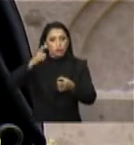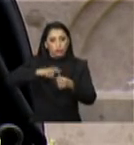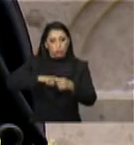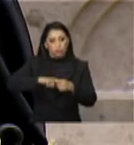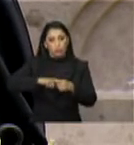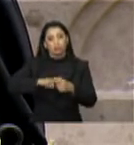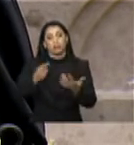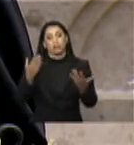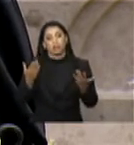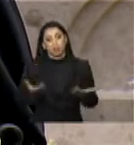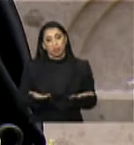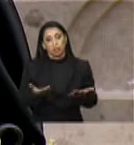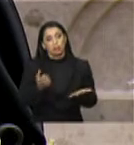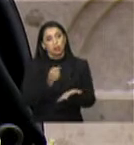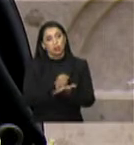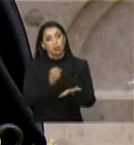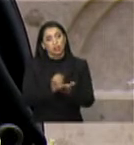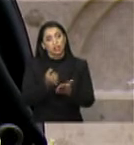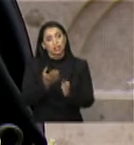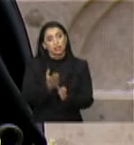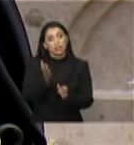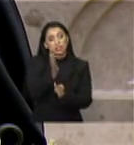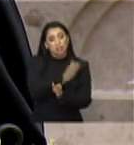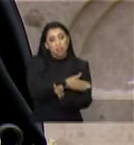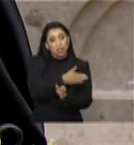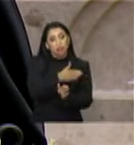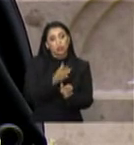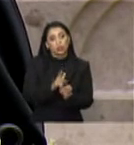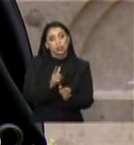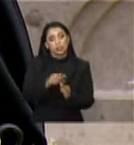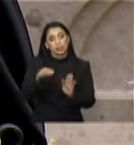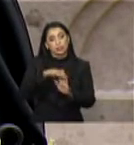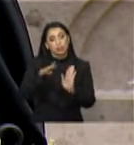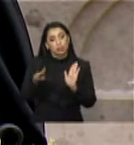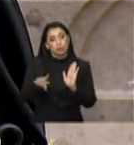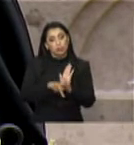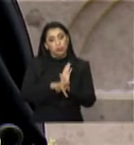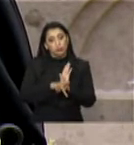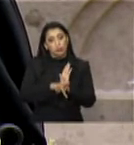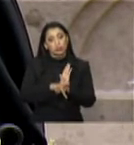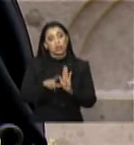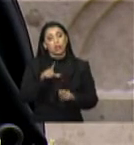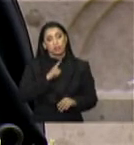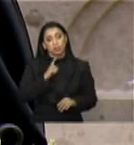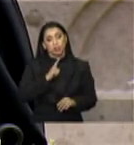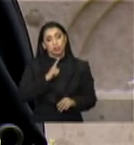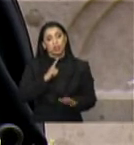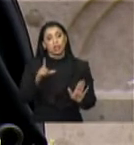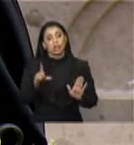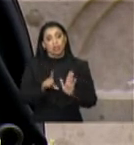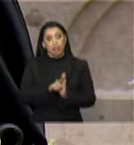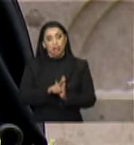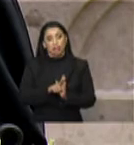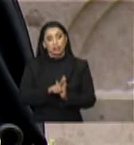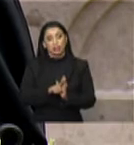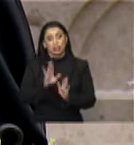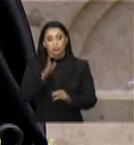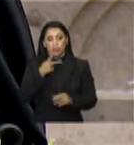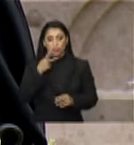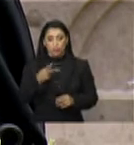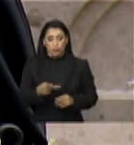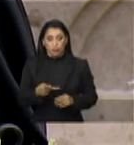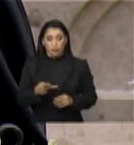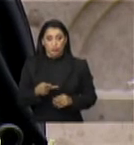em relação a contratos anteriores a entrada em vigor na medida provisória que restou convertida na lei referida